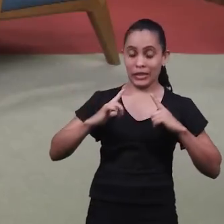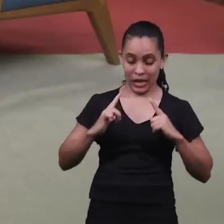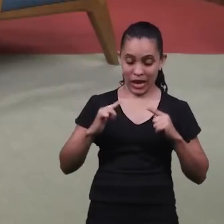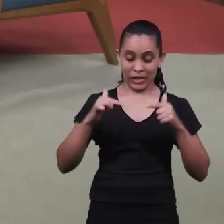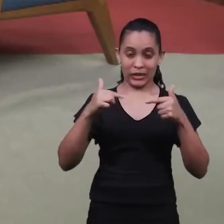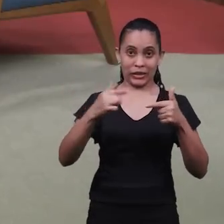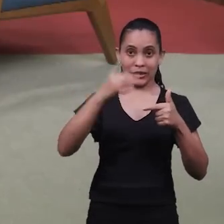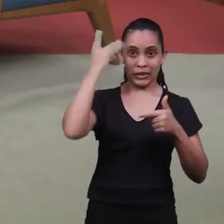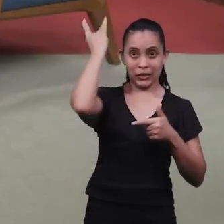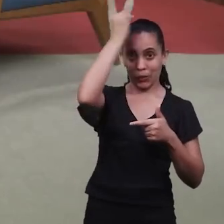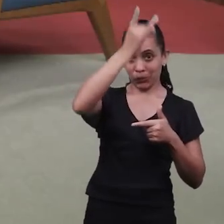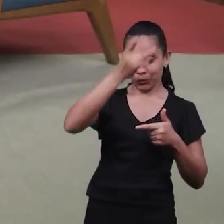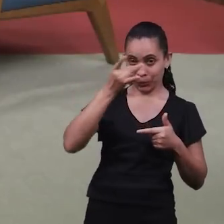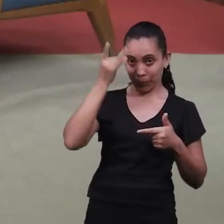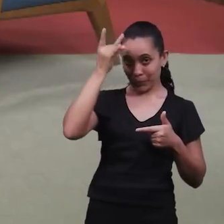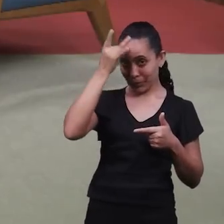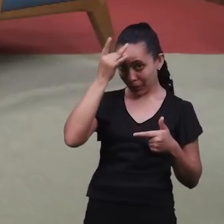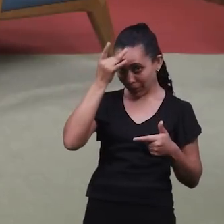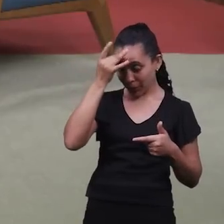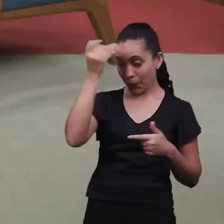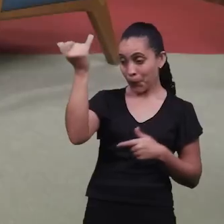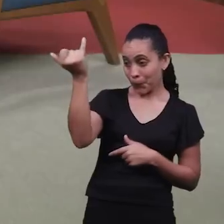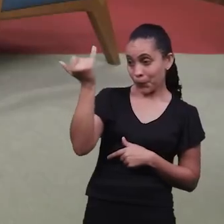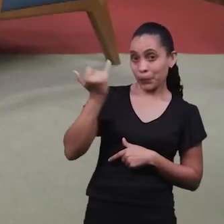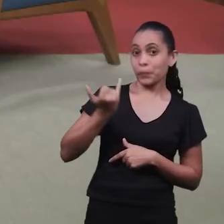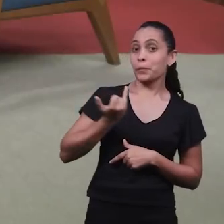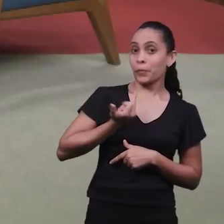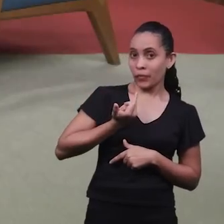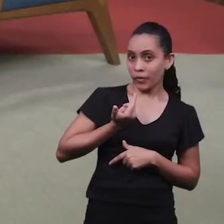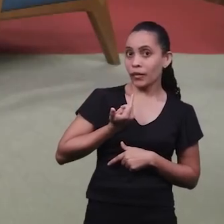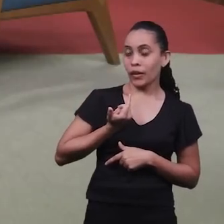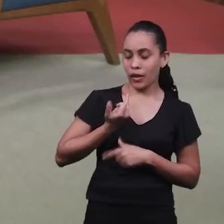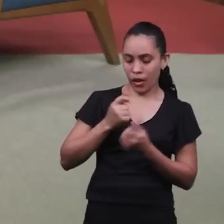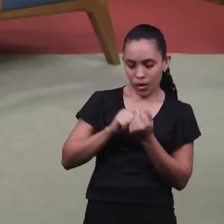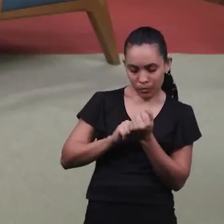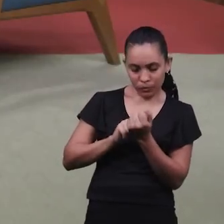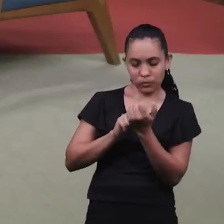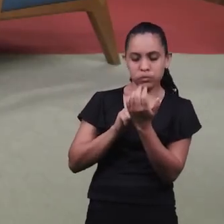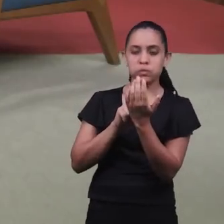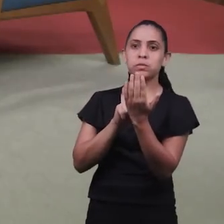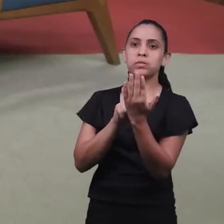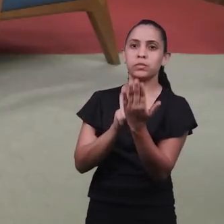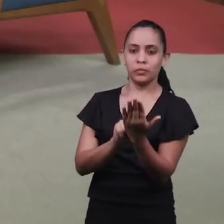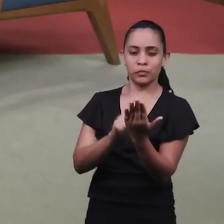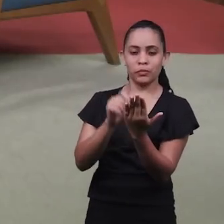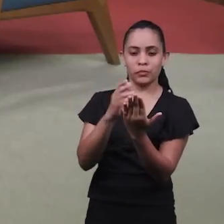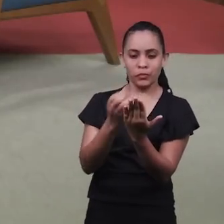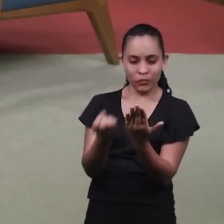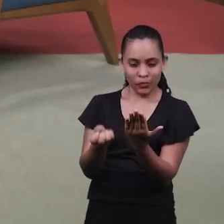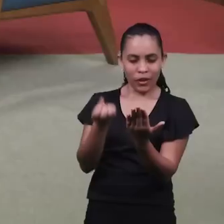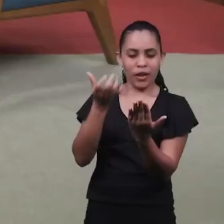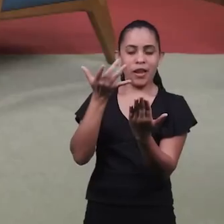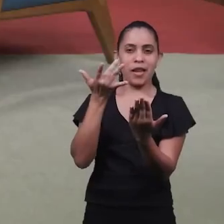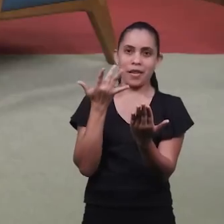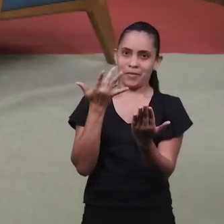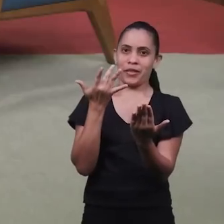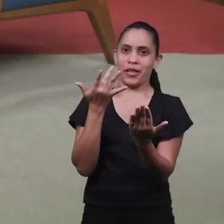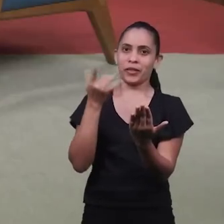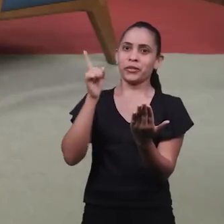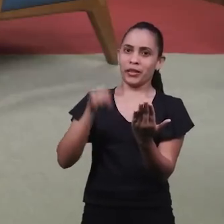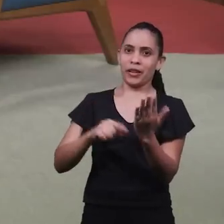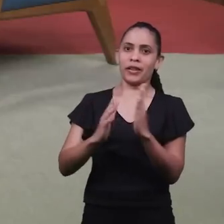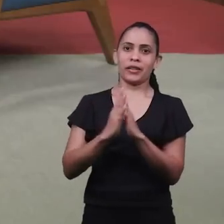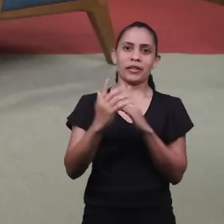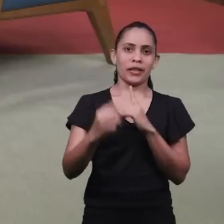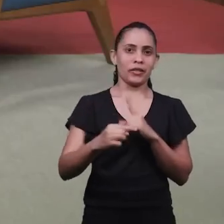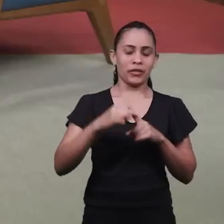do Espírito Santo, que vai e desvenda os mistérios que estão à disposição